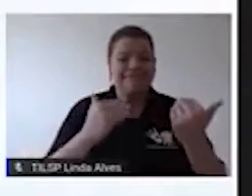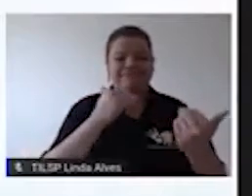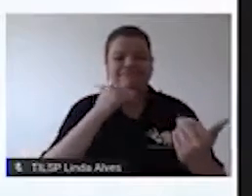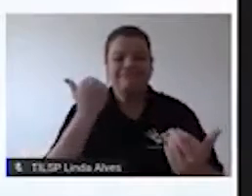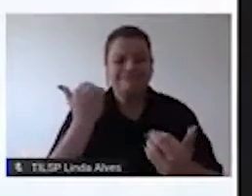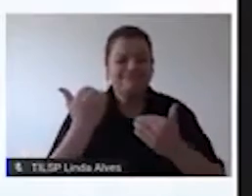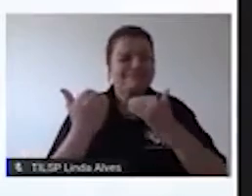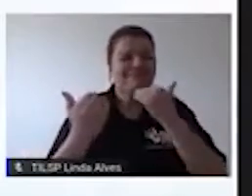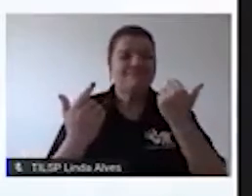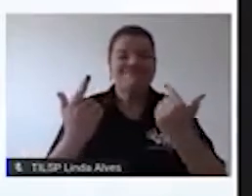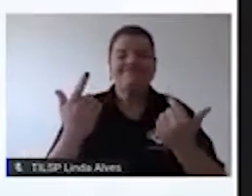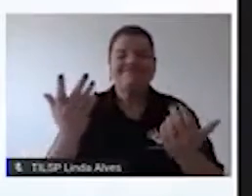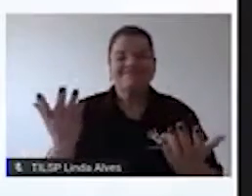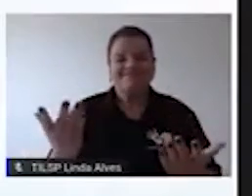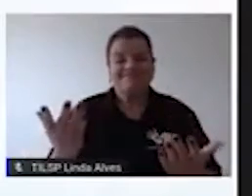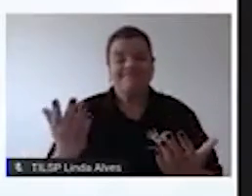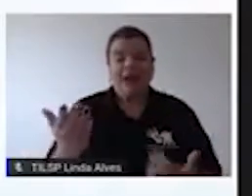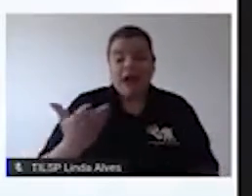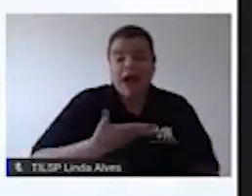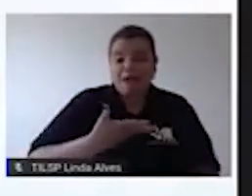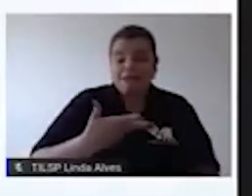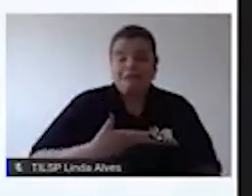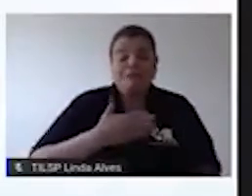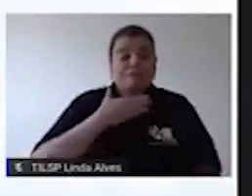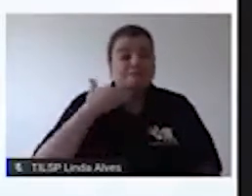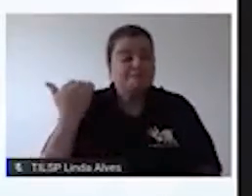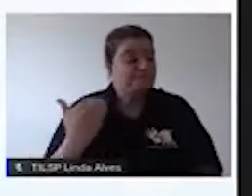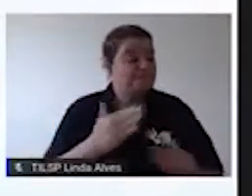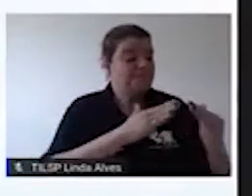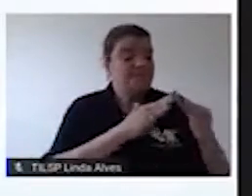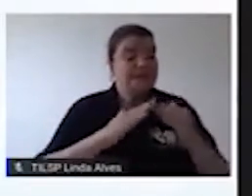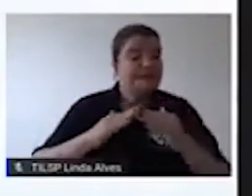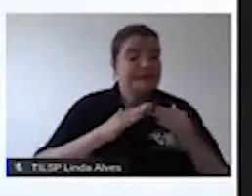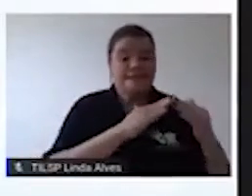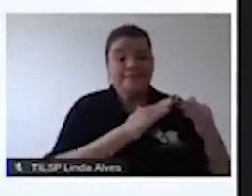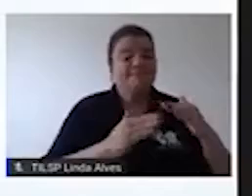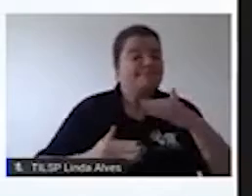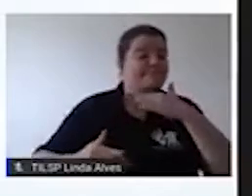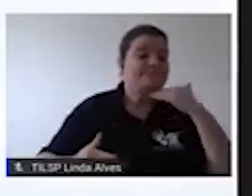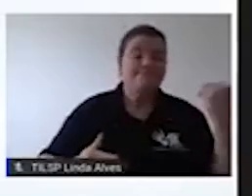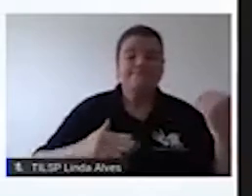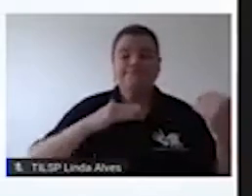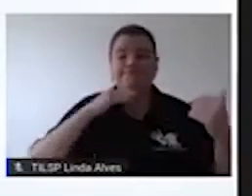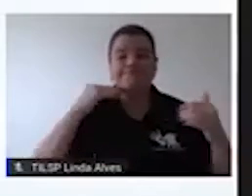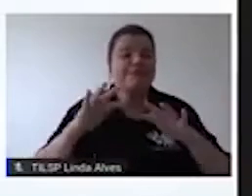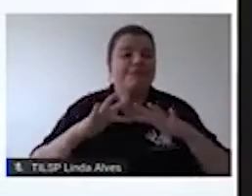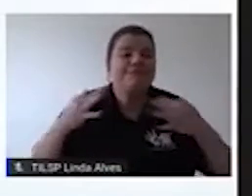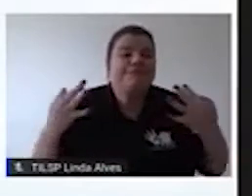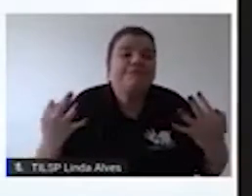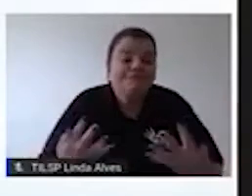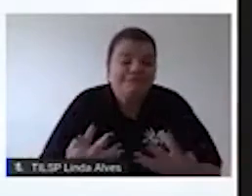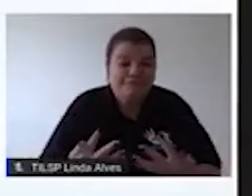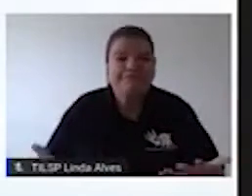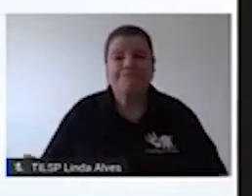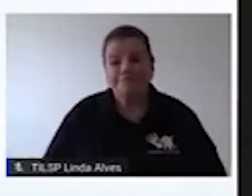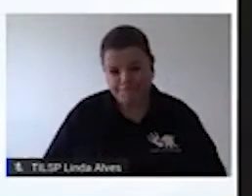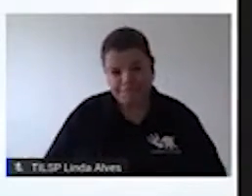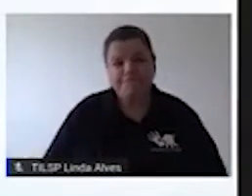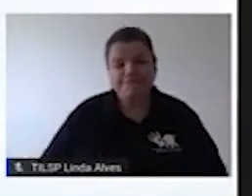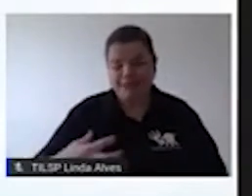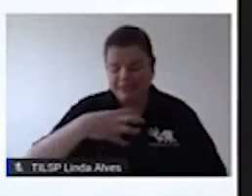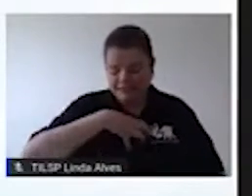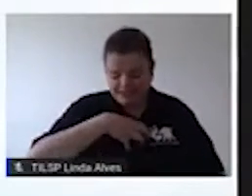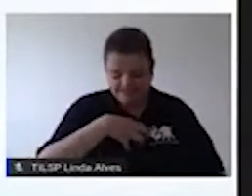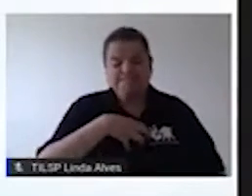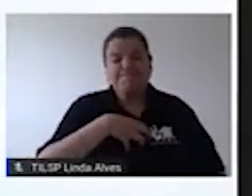irem embora, amigos, o vizinho, todos nós estamos sujeitos a essa situação que está colocada